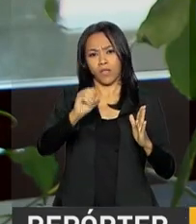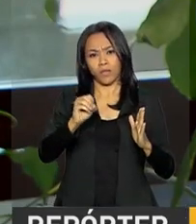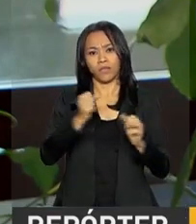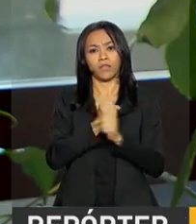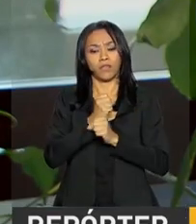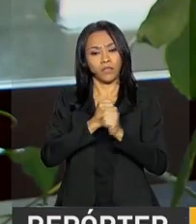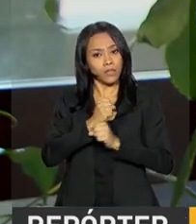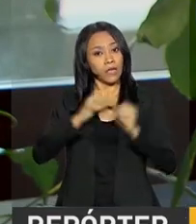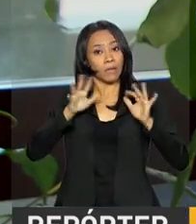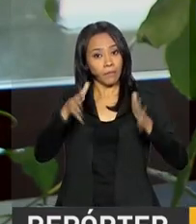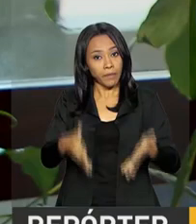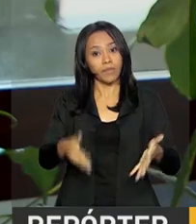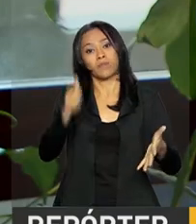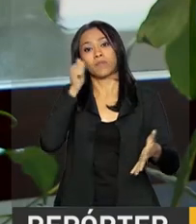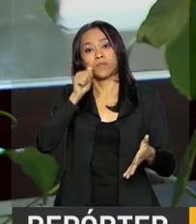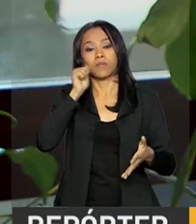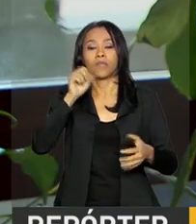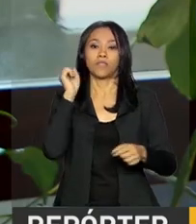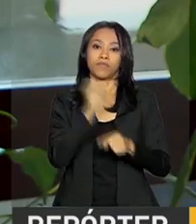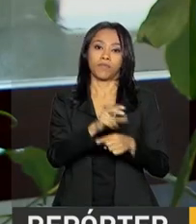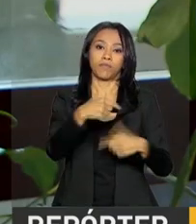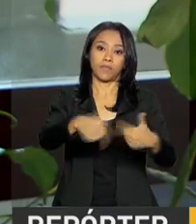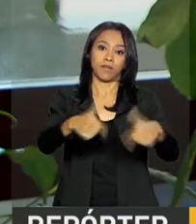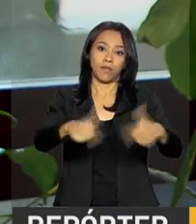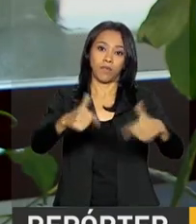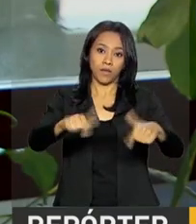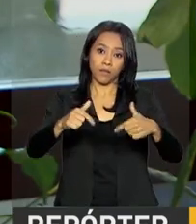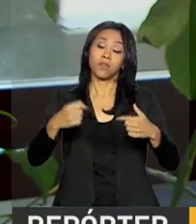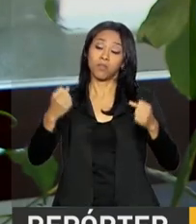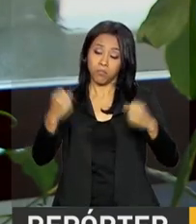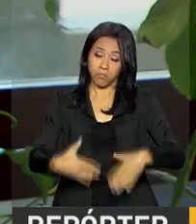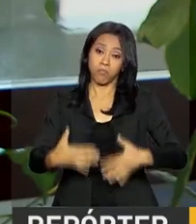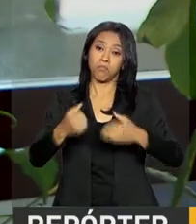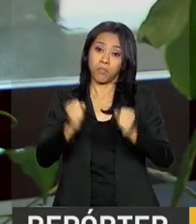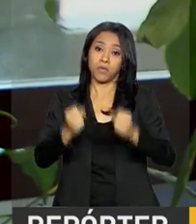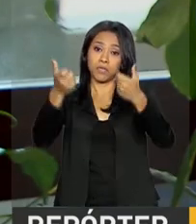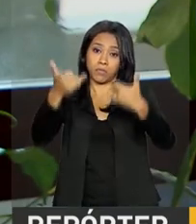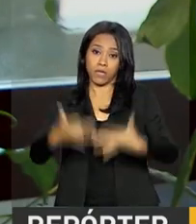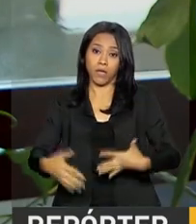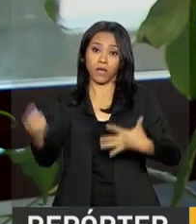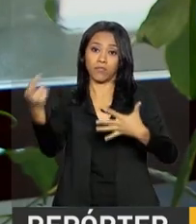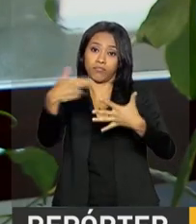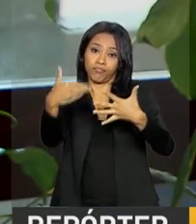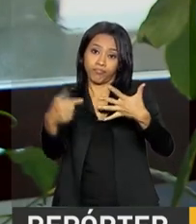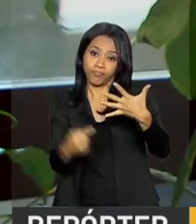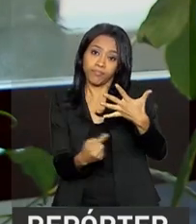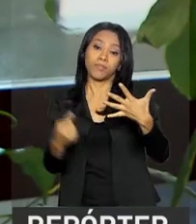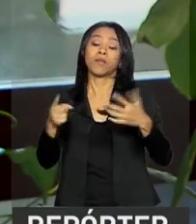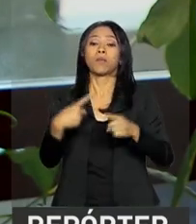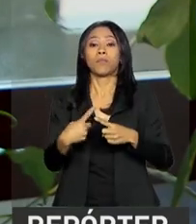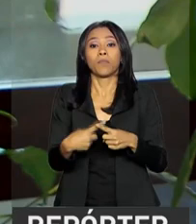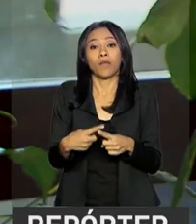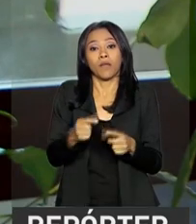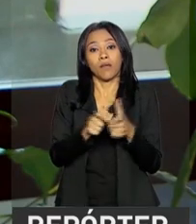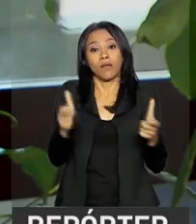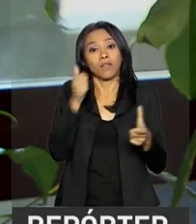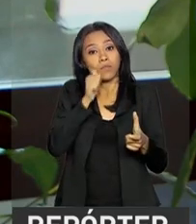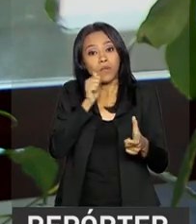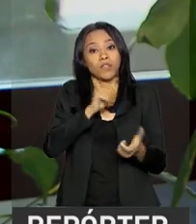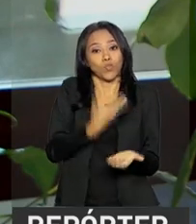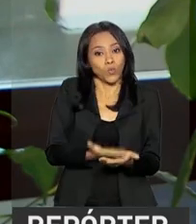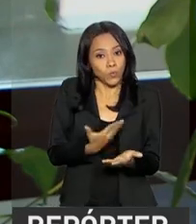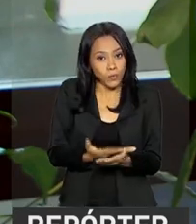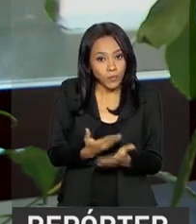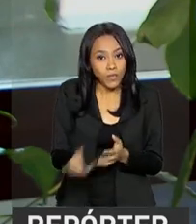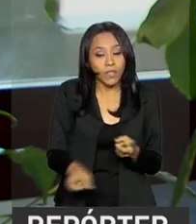no mercado de trabalho, que pode ser explicado por diversos fatores, né? Entre eles, o aumento do nível de escolaridade das mulheres,